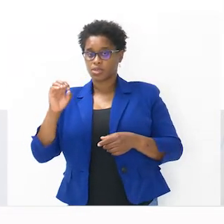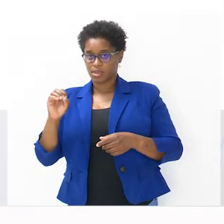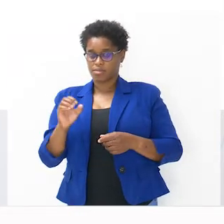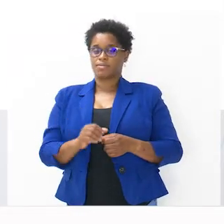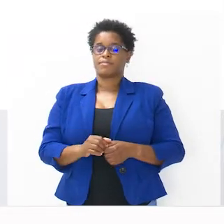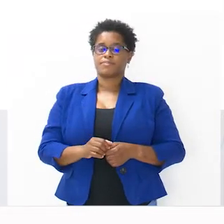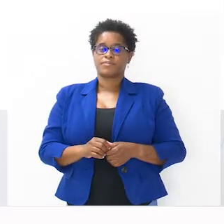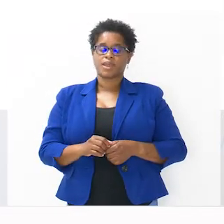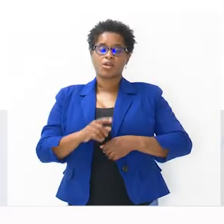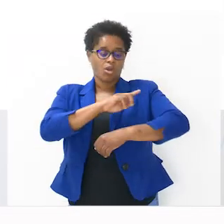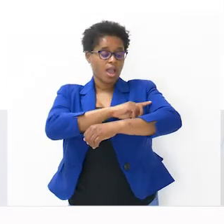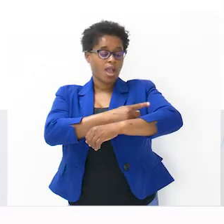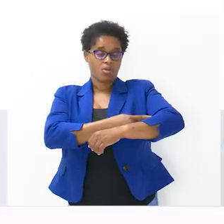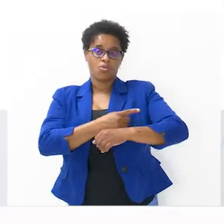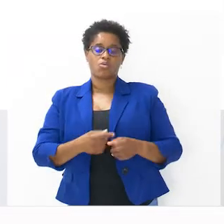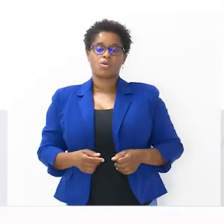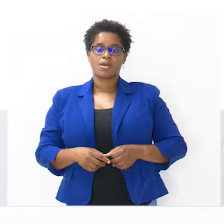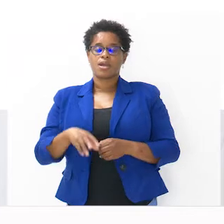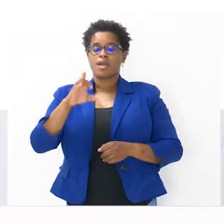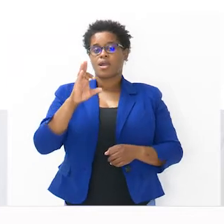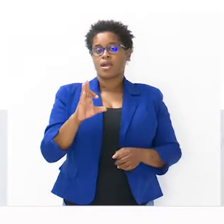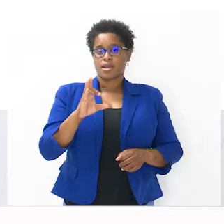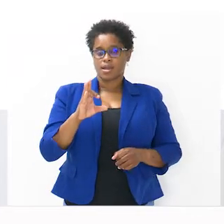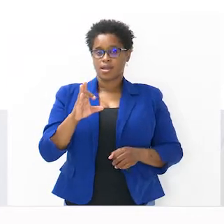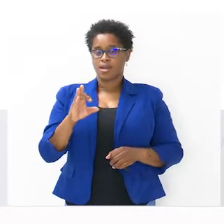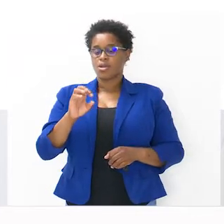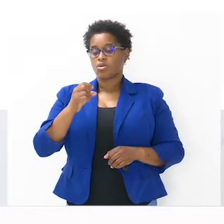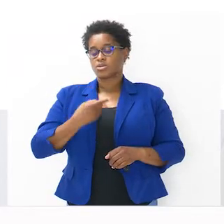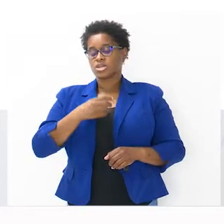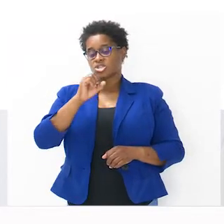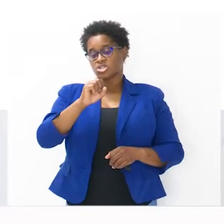180. Ângulo H, ou seja,